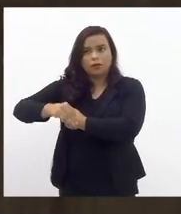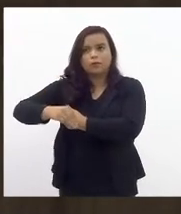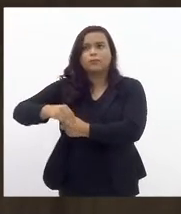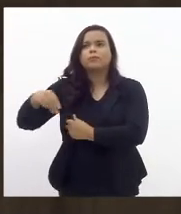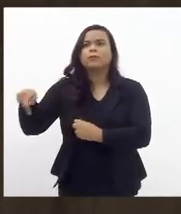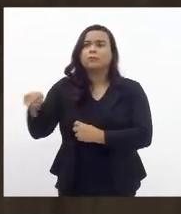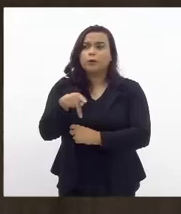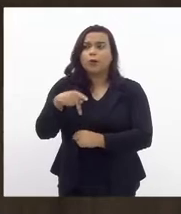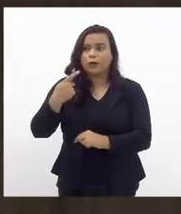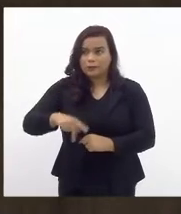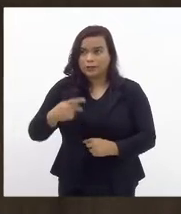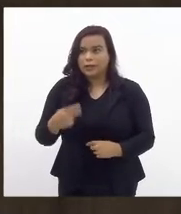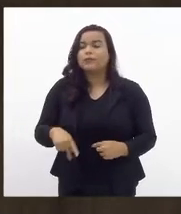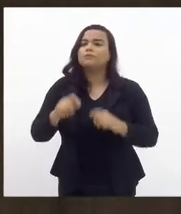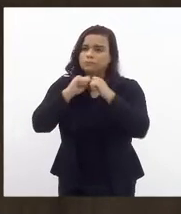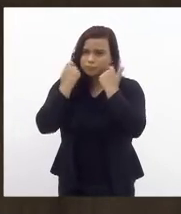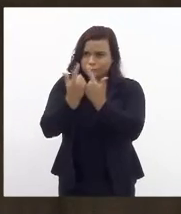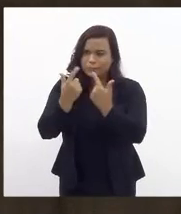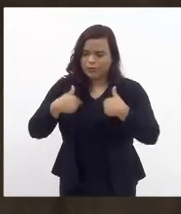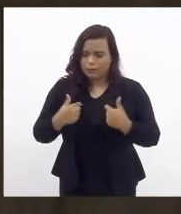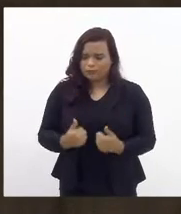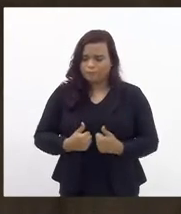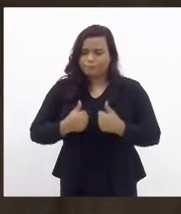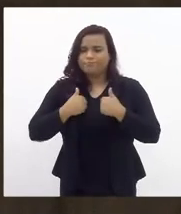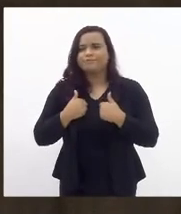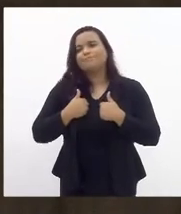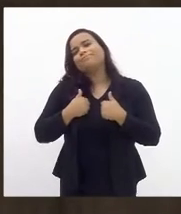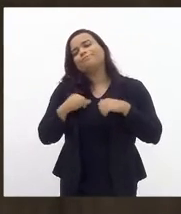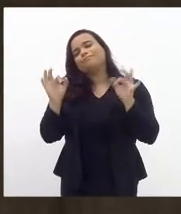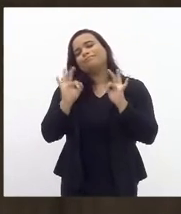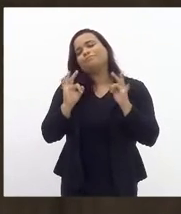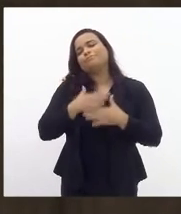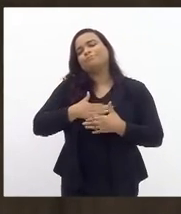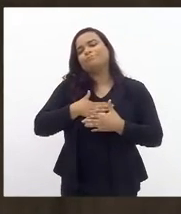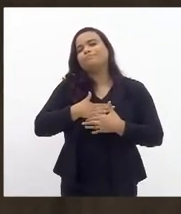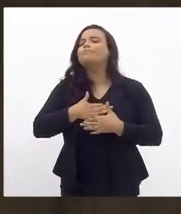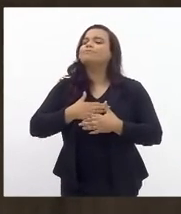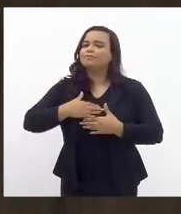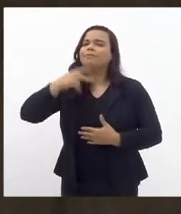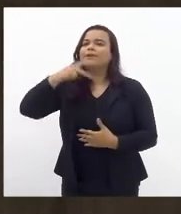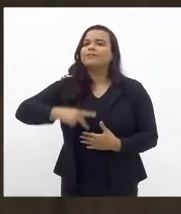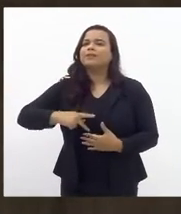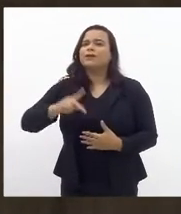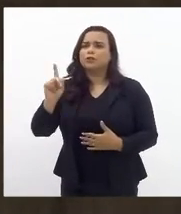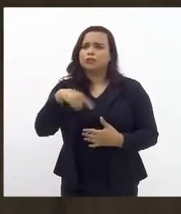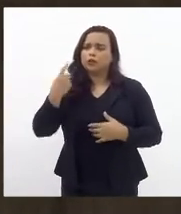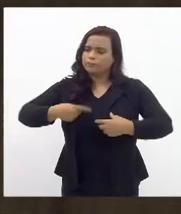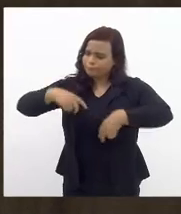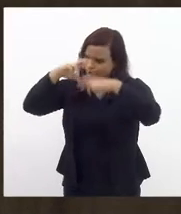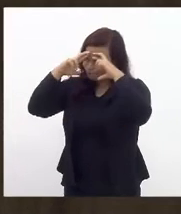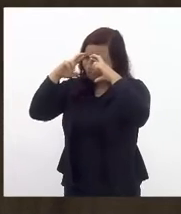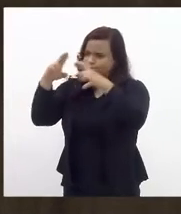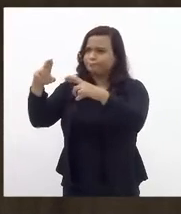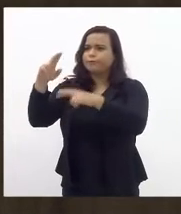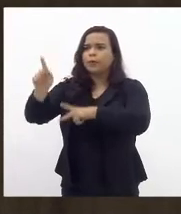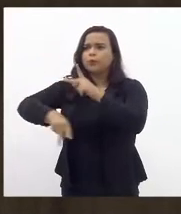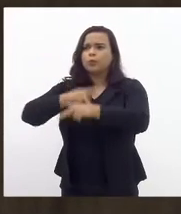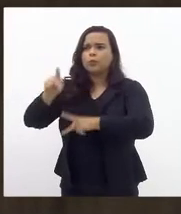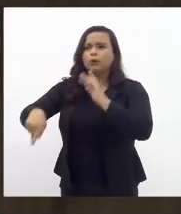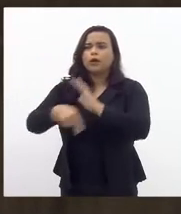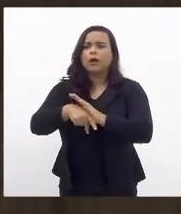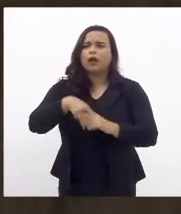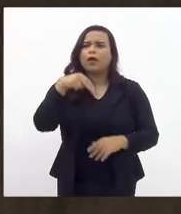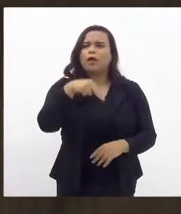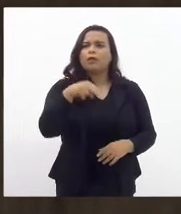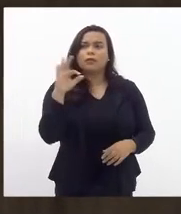me orgulho de ser presidente, agiu com respeito a toda a população de Nova Friburgo